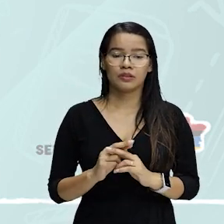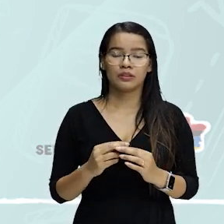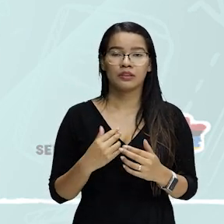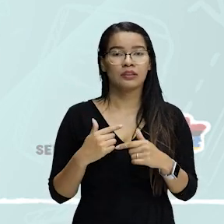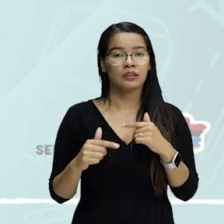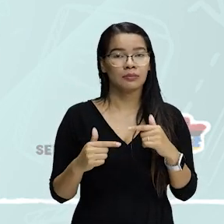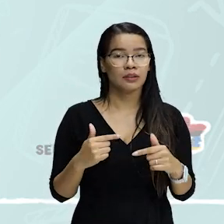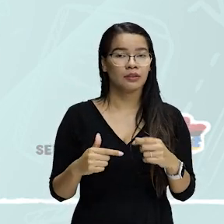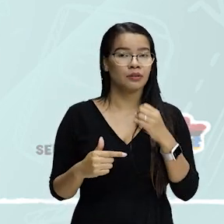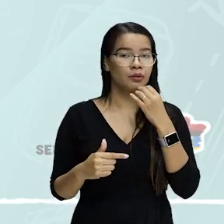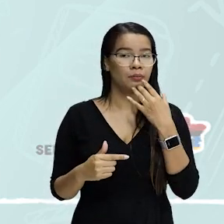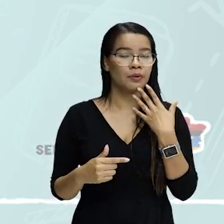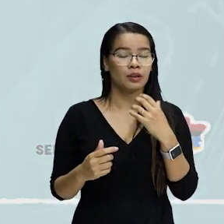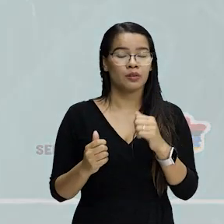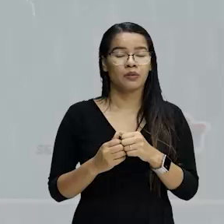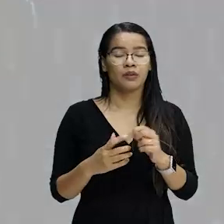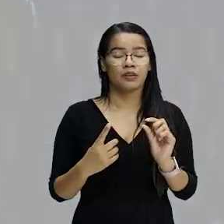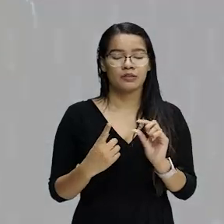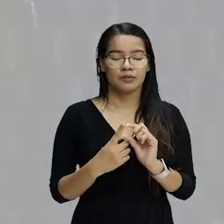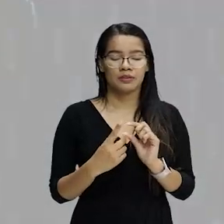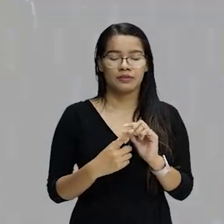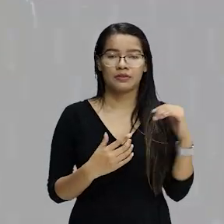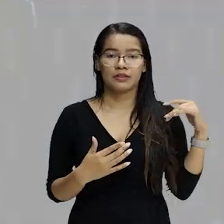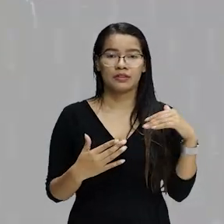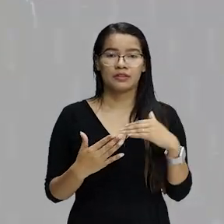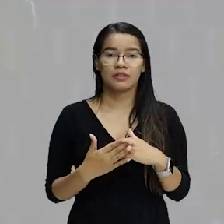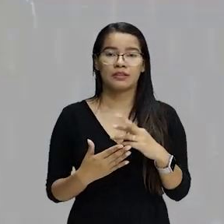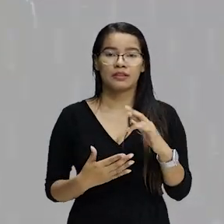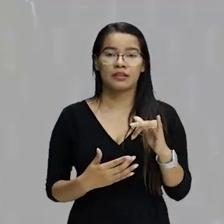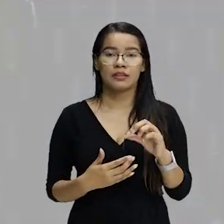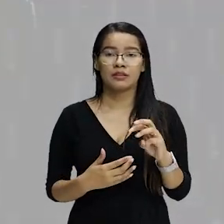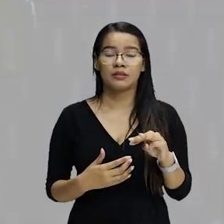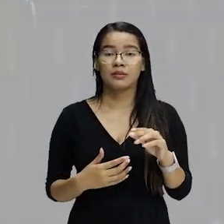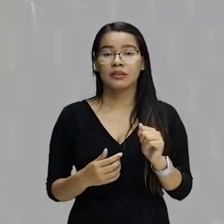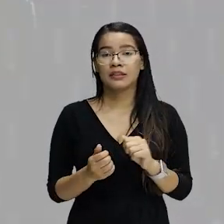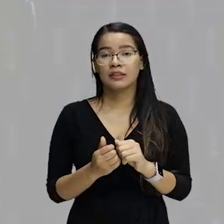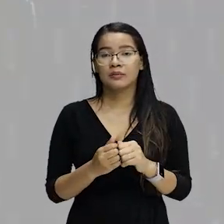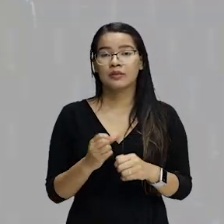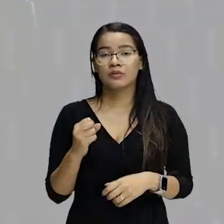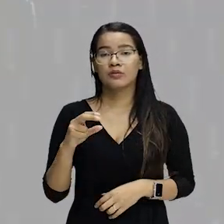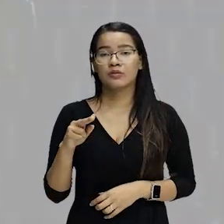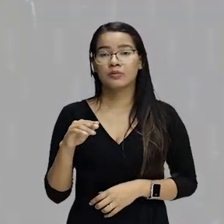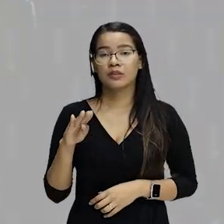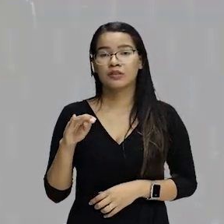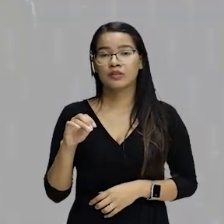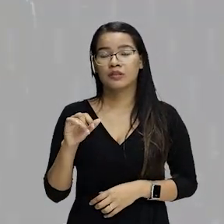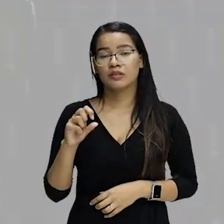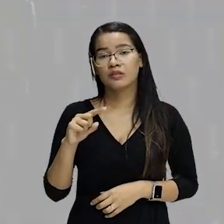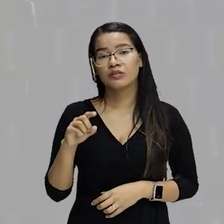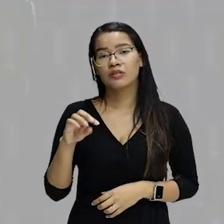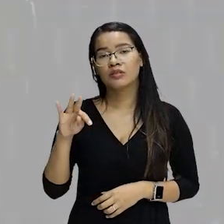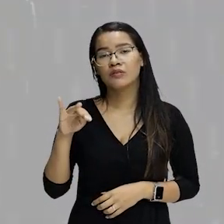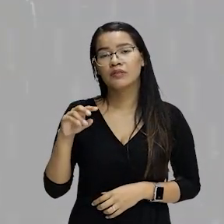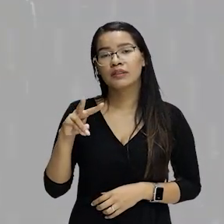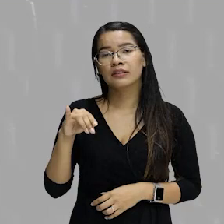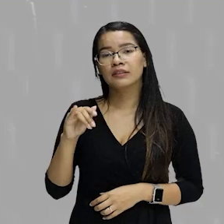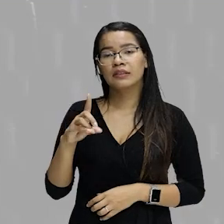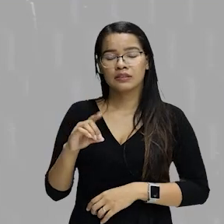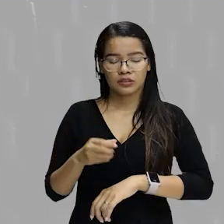trabalhando bem com as palavras, trazendo rima e trazendo muita subjetividade. Então, este